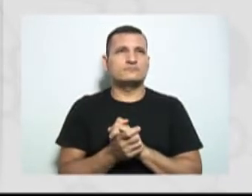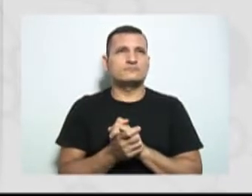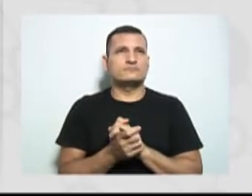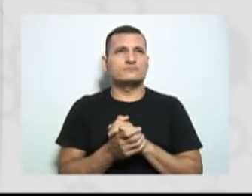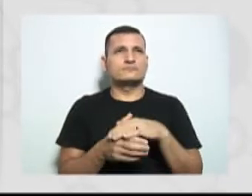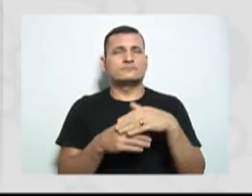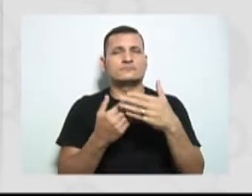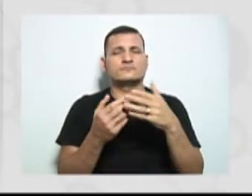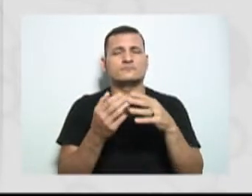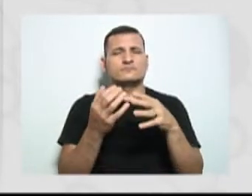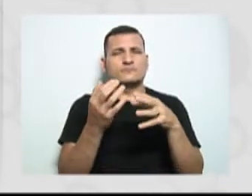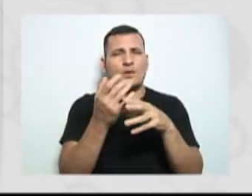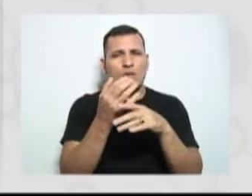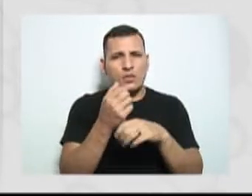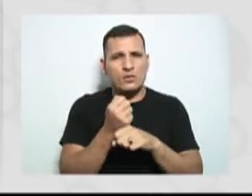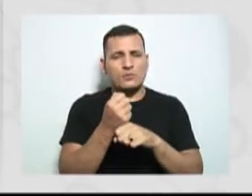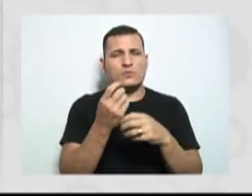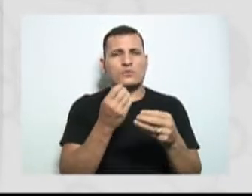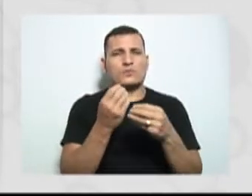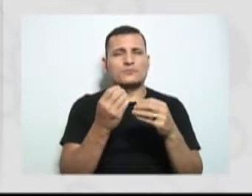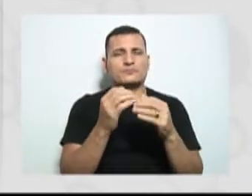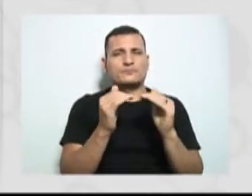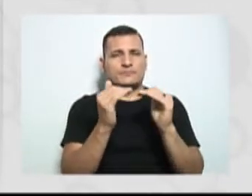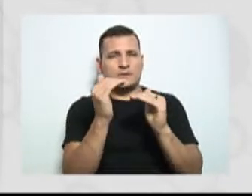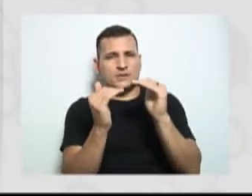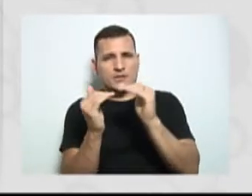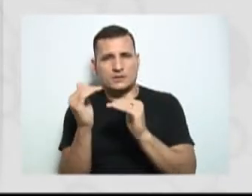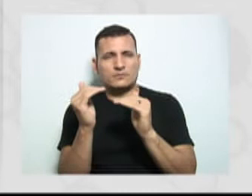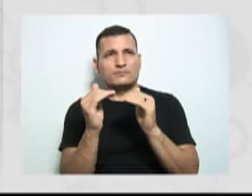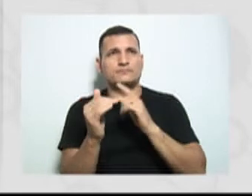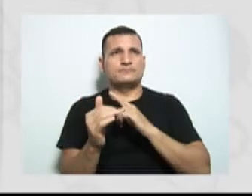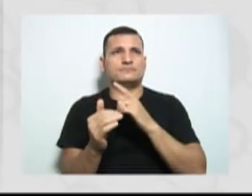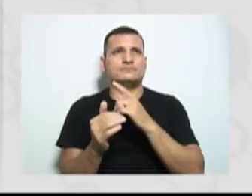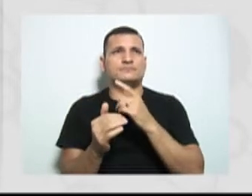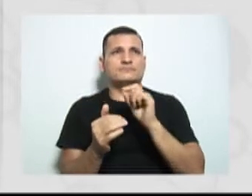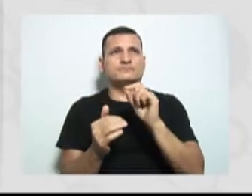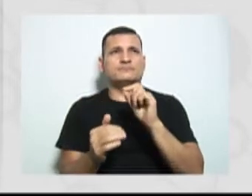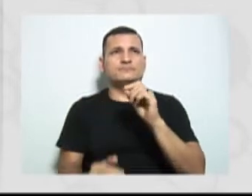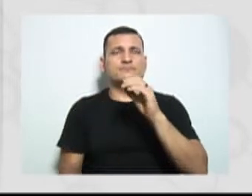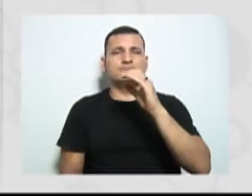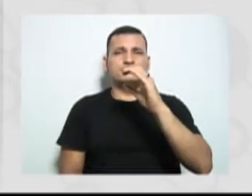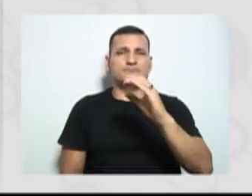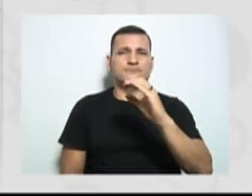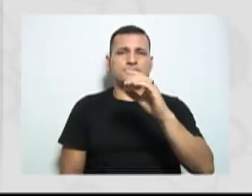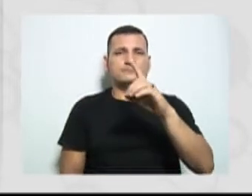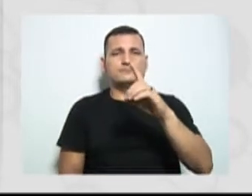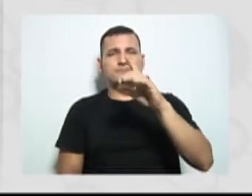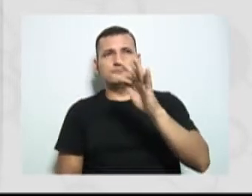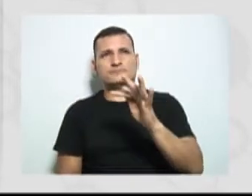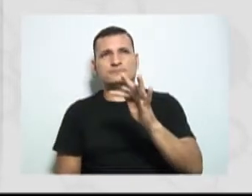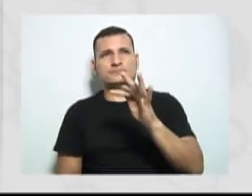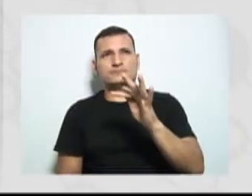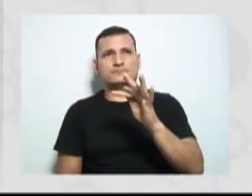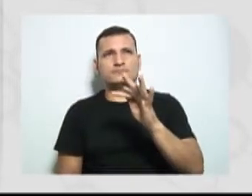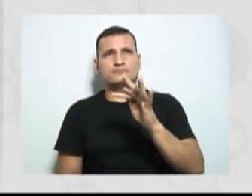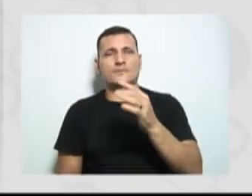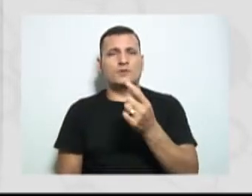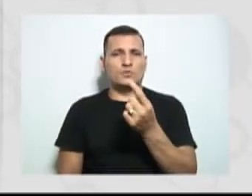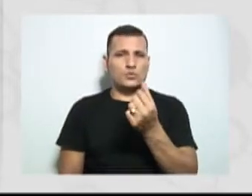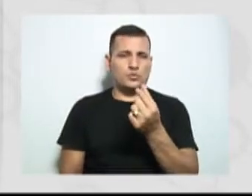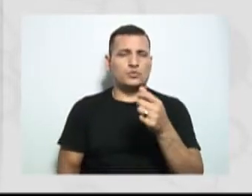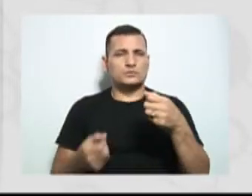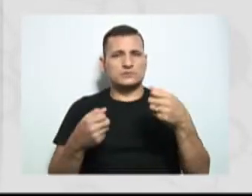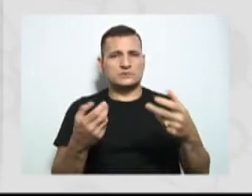cálculo do ponto de equilíbrio, sendo que aqui nós temos as nomenclaturas, que é CDF, que é custos e